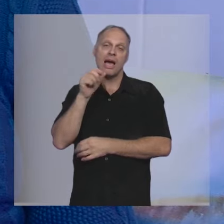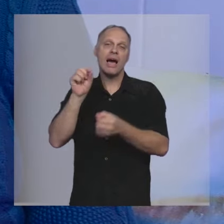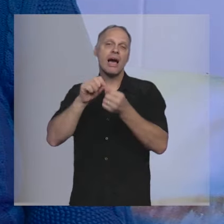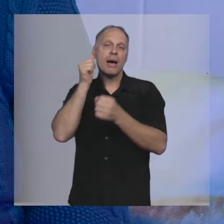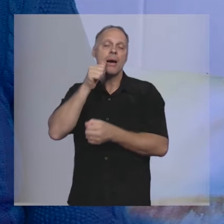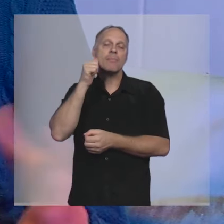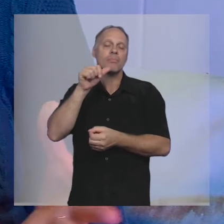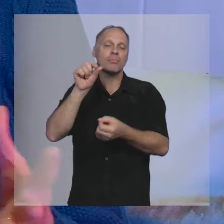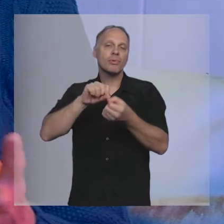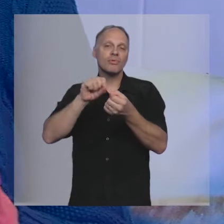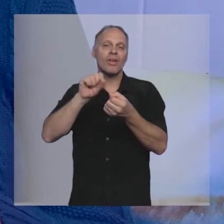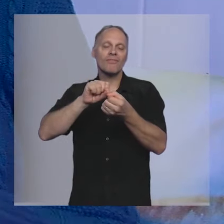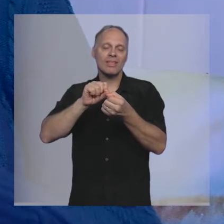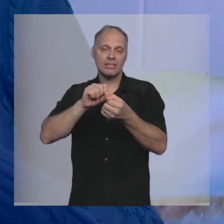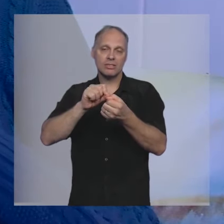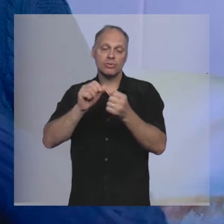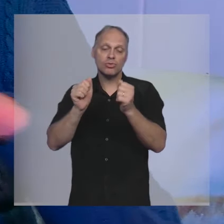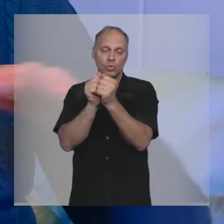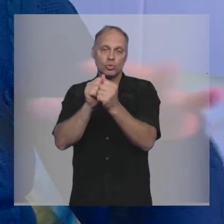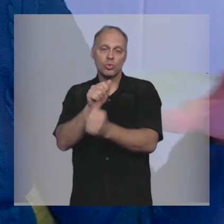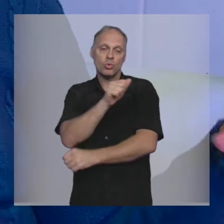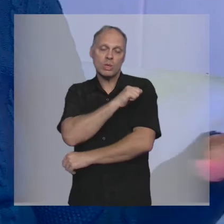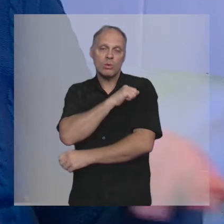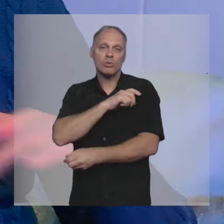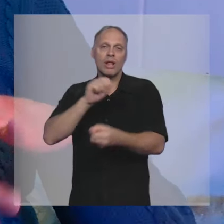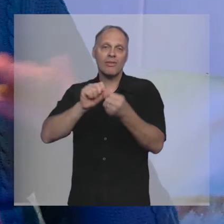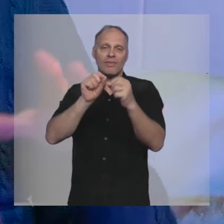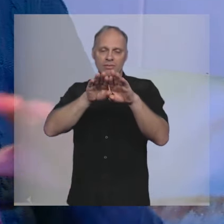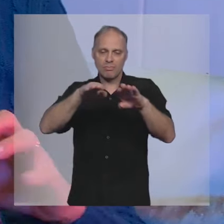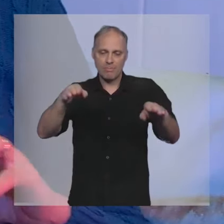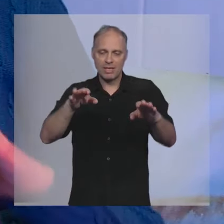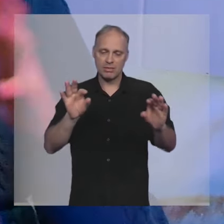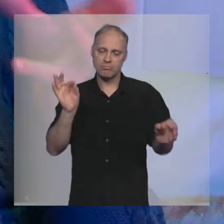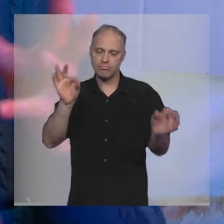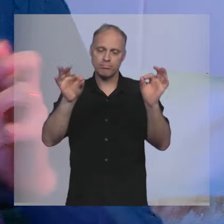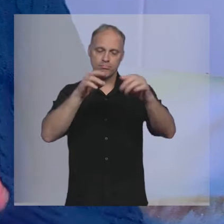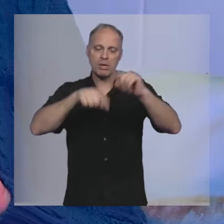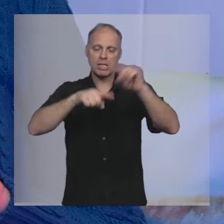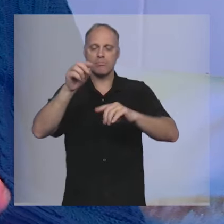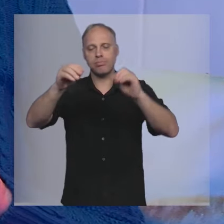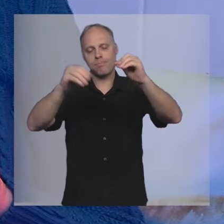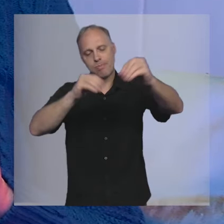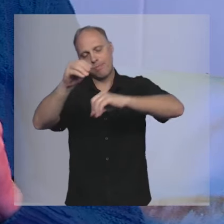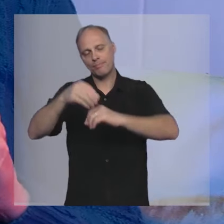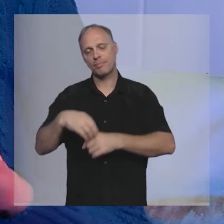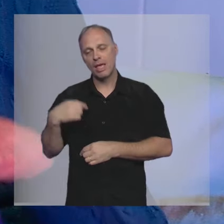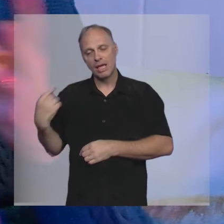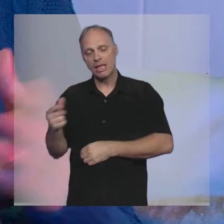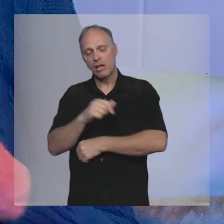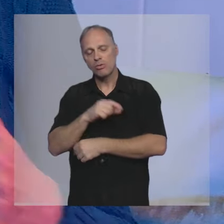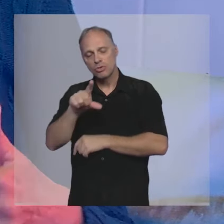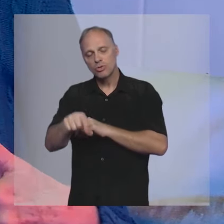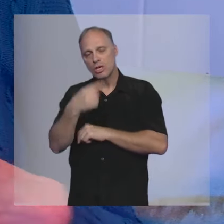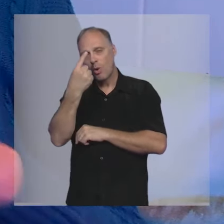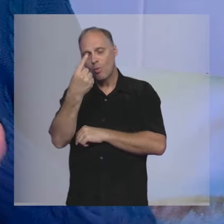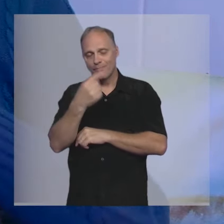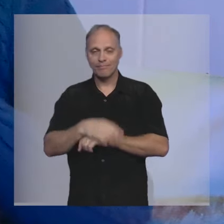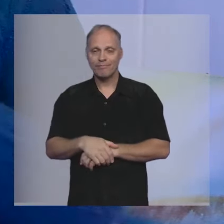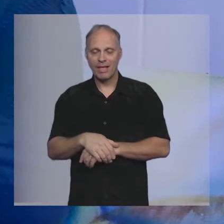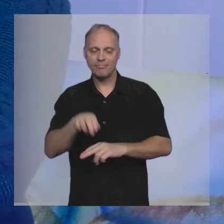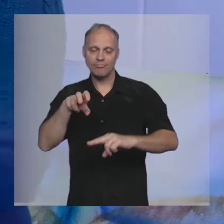ela fez com os alunos, ela botou muitos objetos sobre uma mesa e cada um escolhia um objeto. Aí ela mandou a